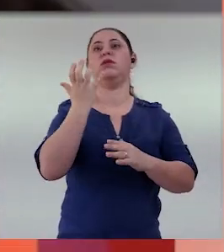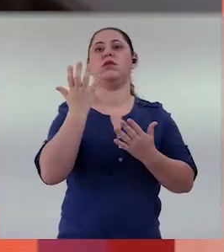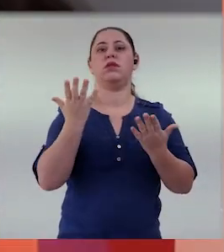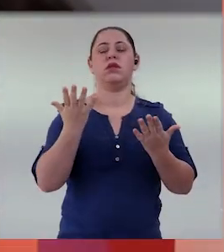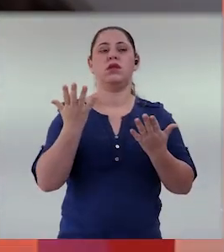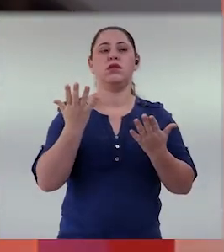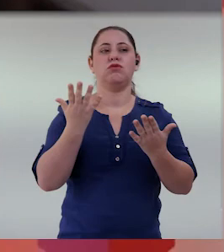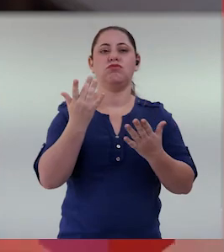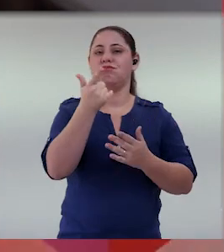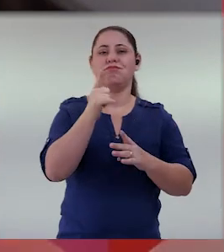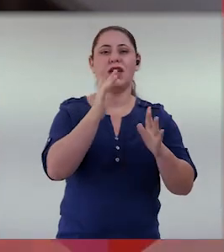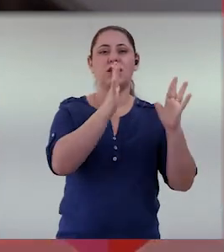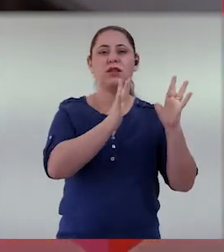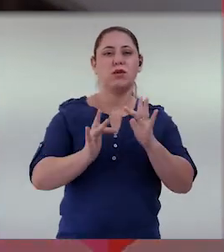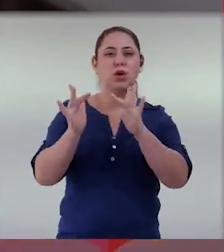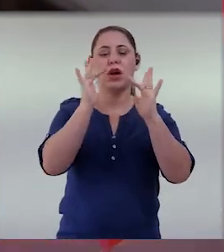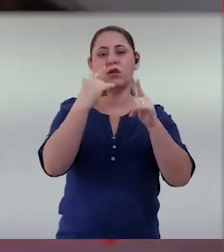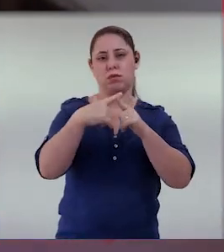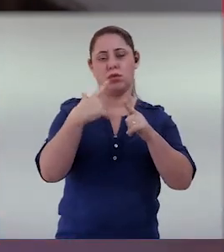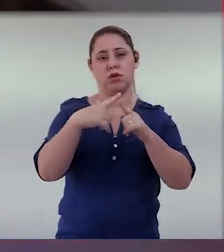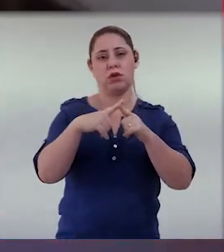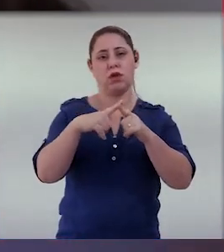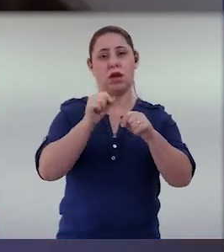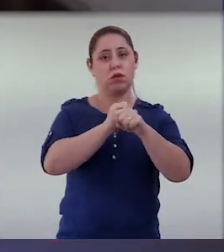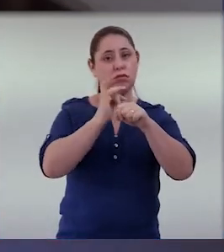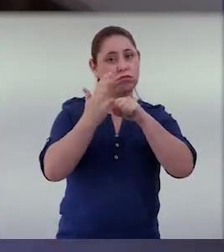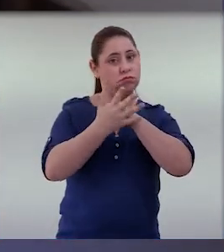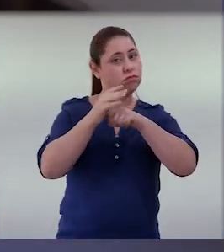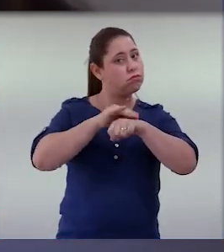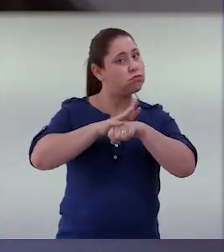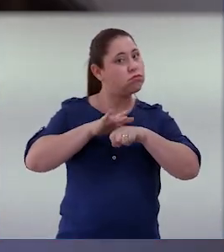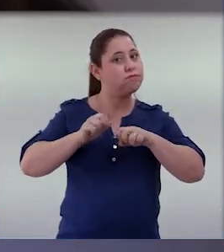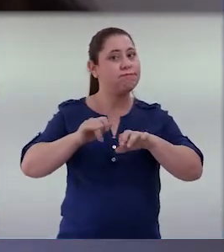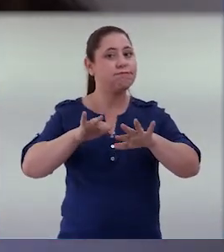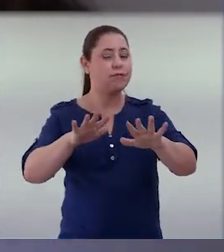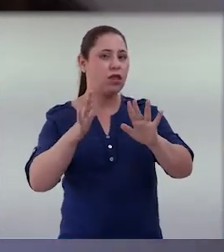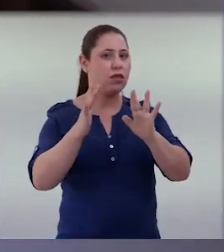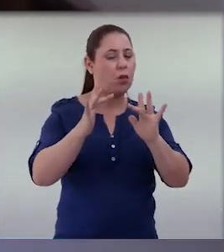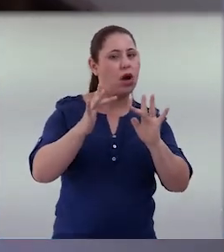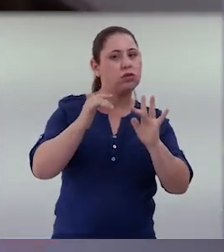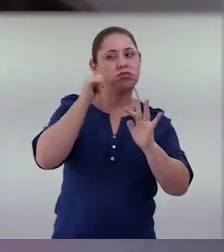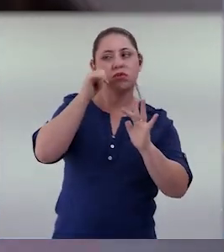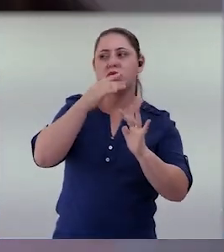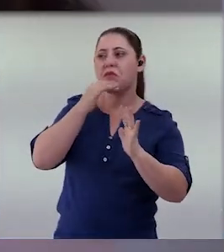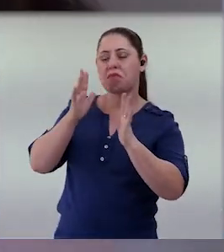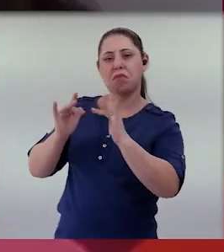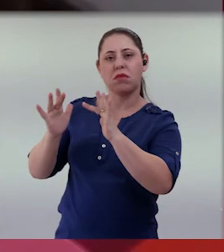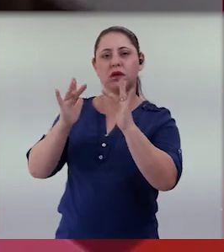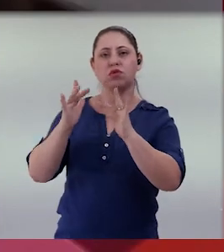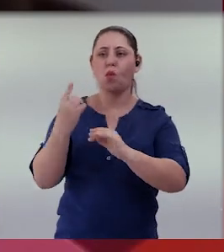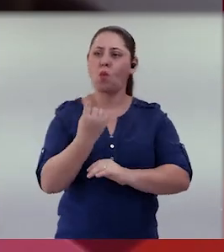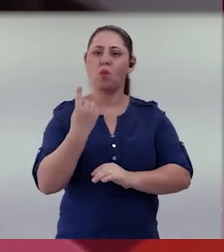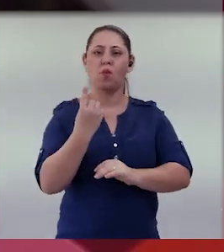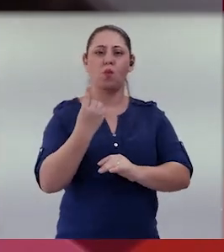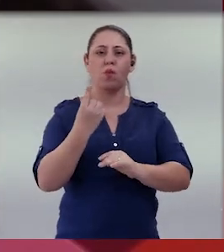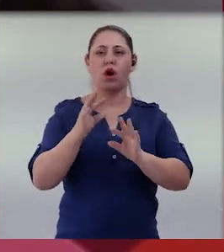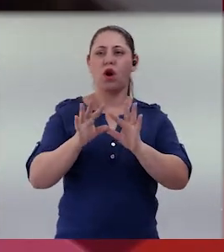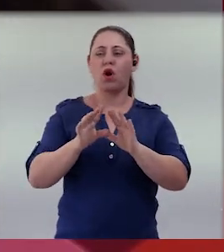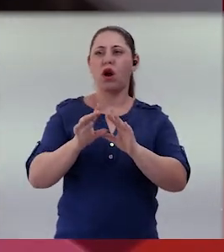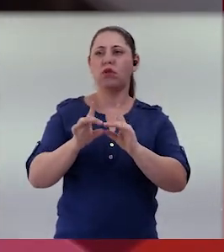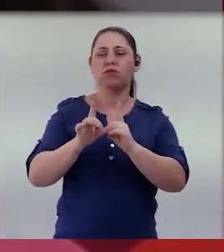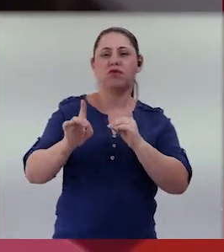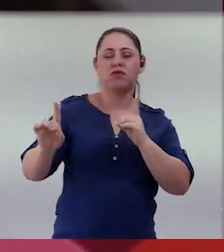de repente não arrumou um namorado, porque nessa questão da pandemia é mais difícil, um namorado, uma namorada que seja, está